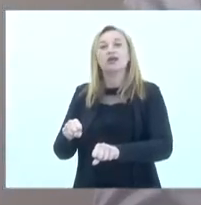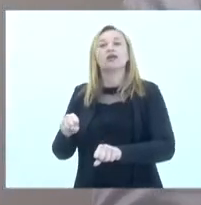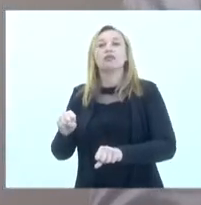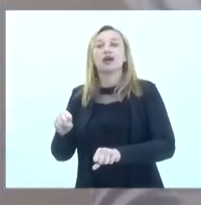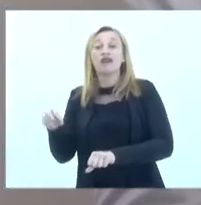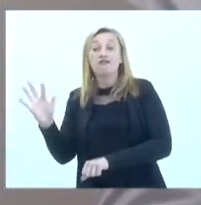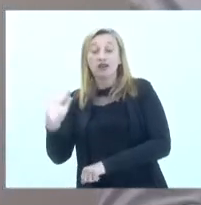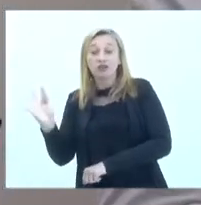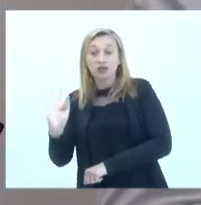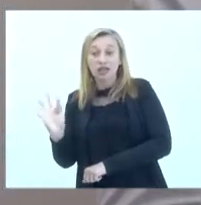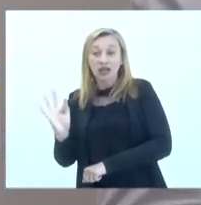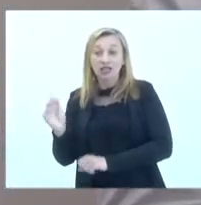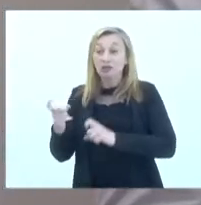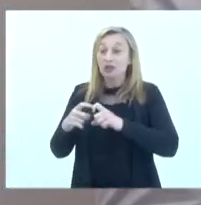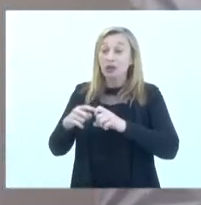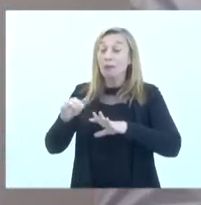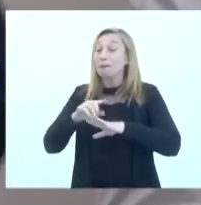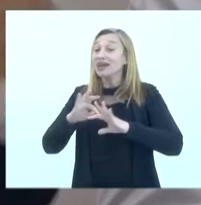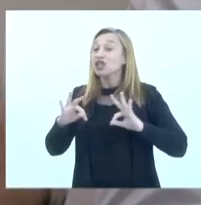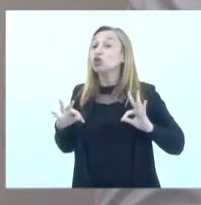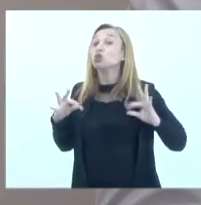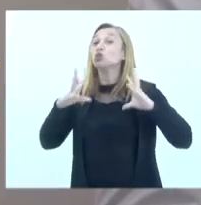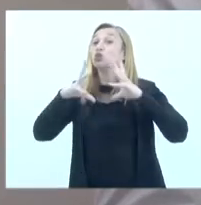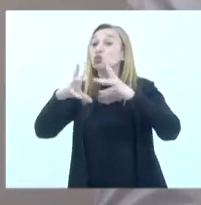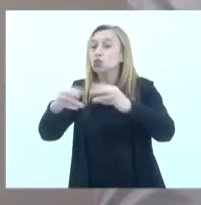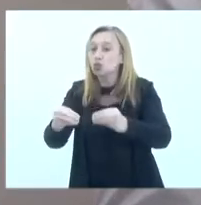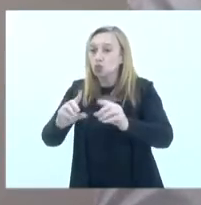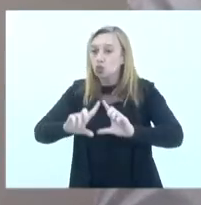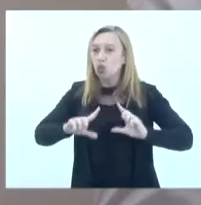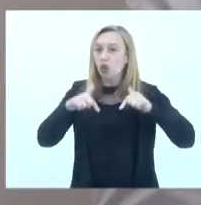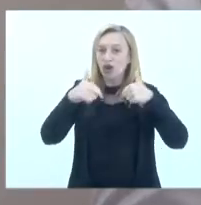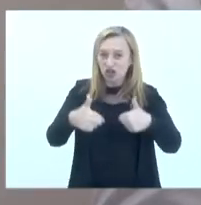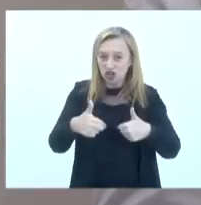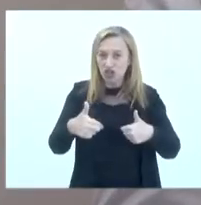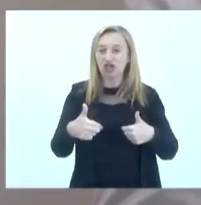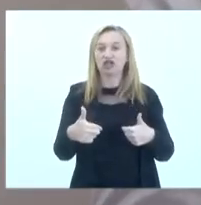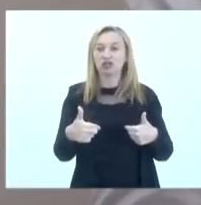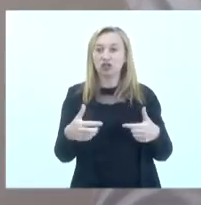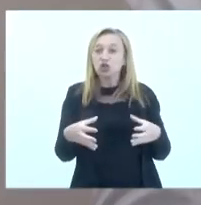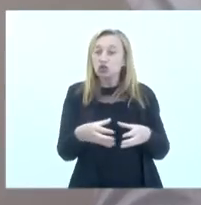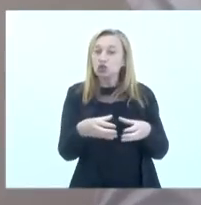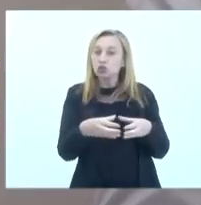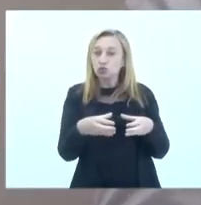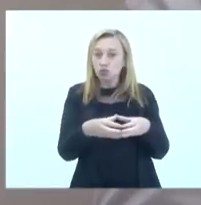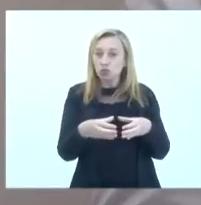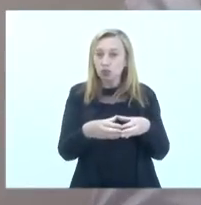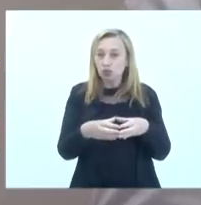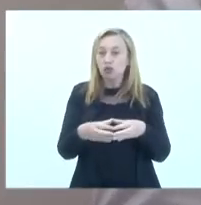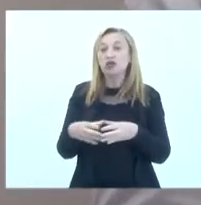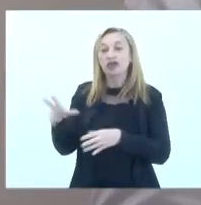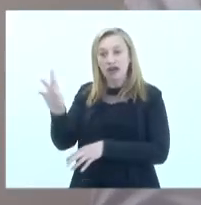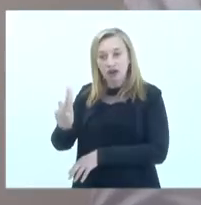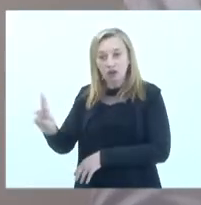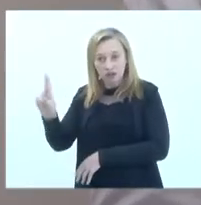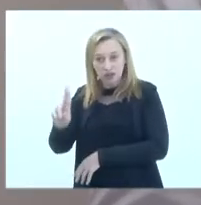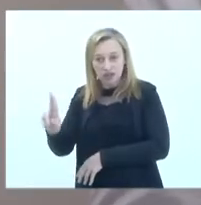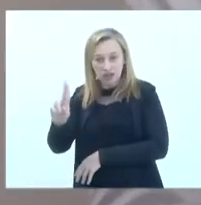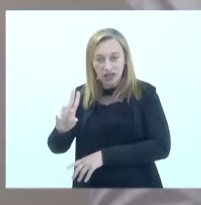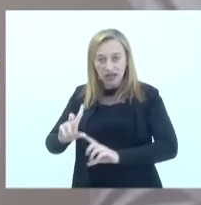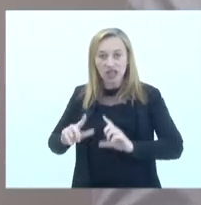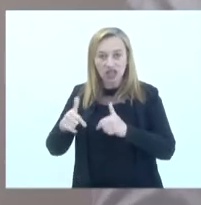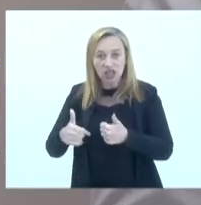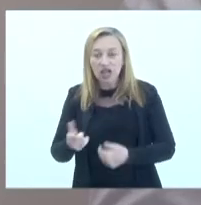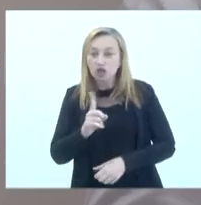Medicina, mas é todo um rol de atuação extensionista que a UERJ desempenhará, não só em